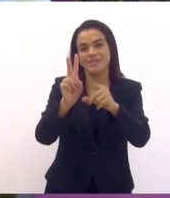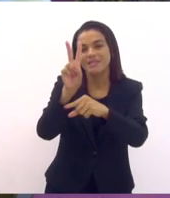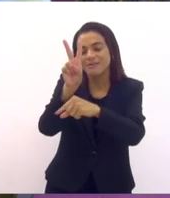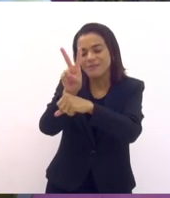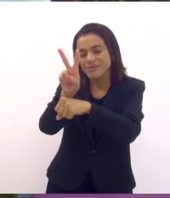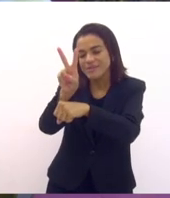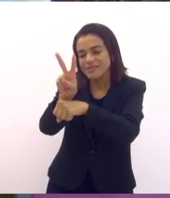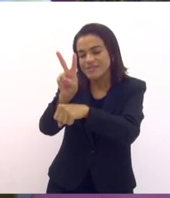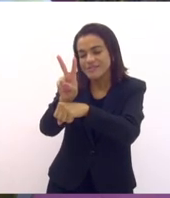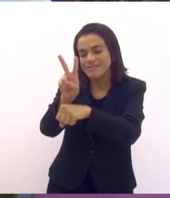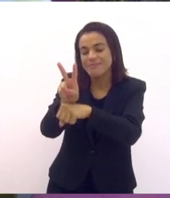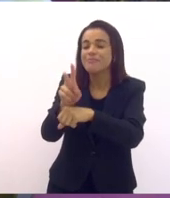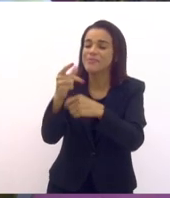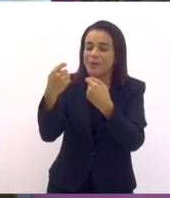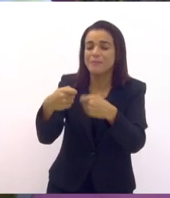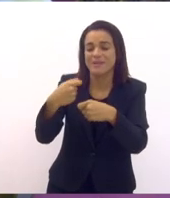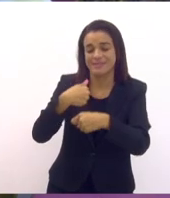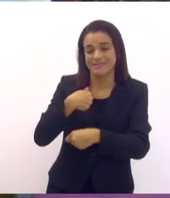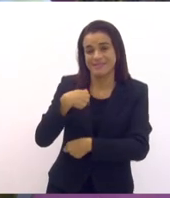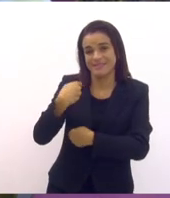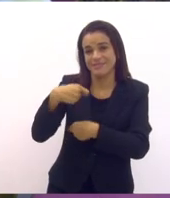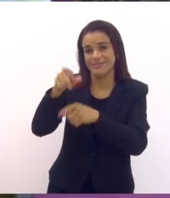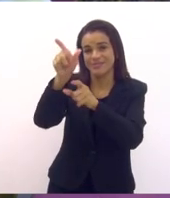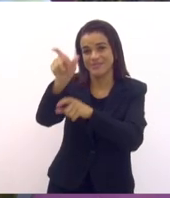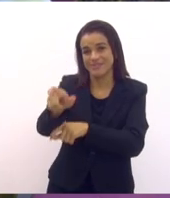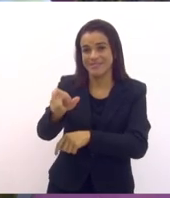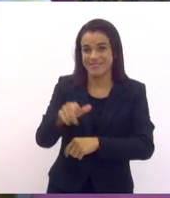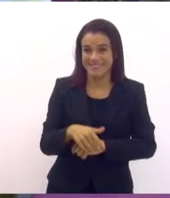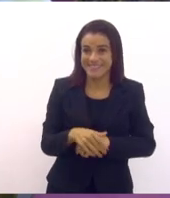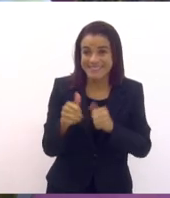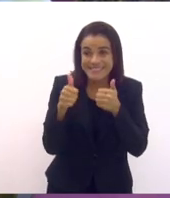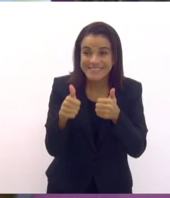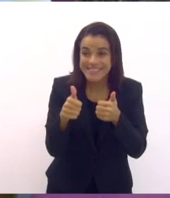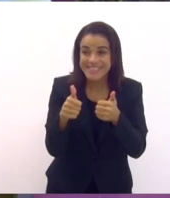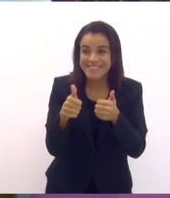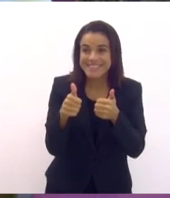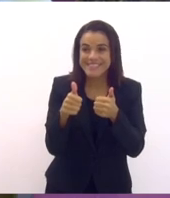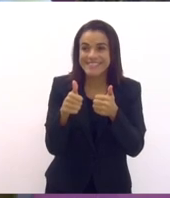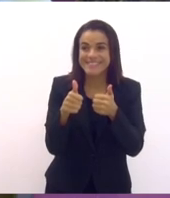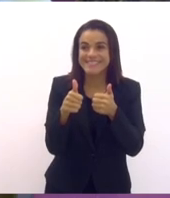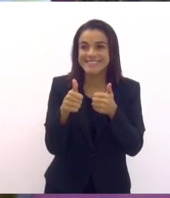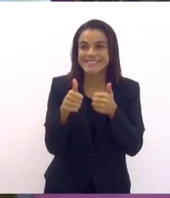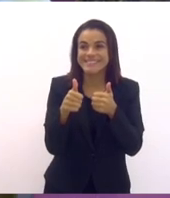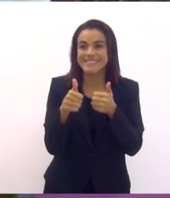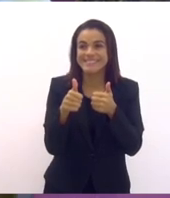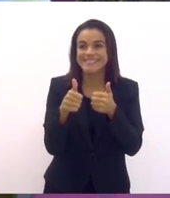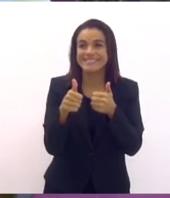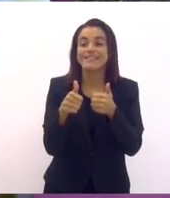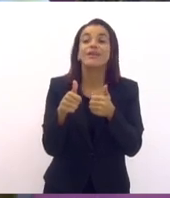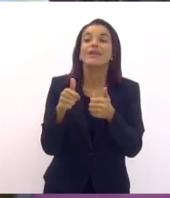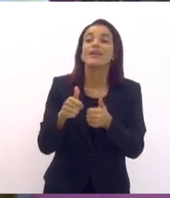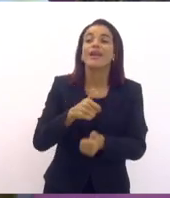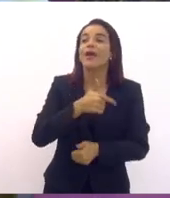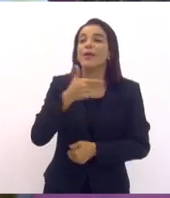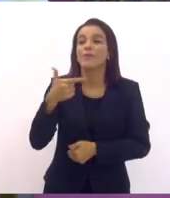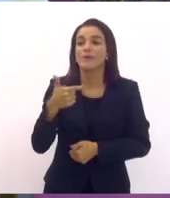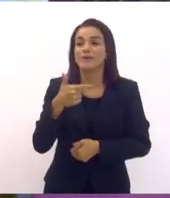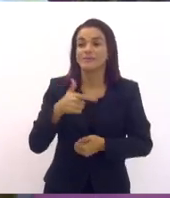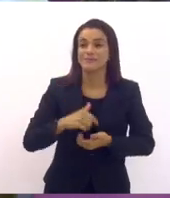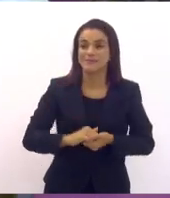você porque eu preciso de você tá certo quem é o próximo